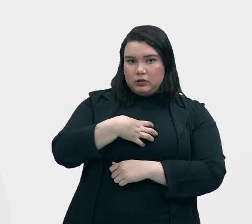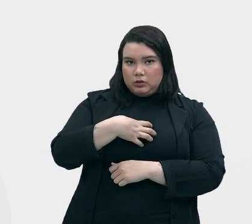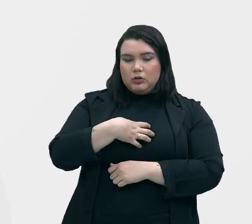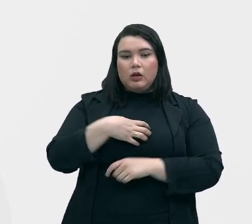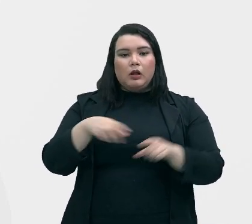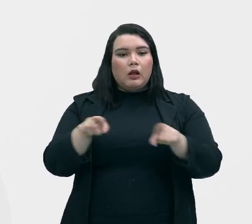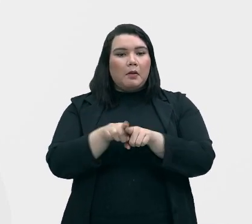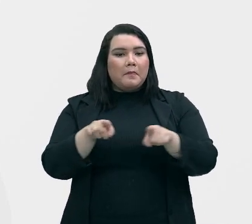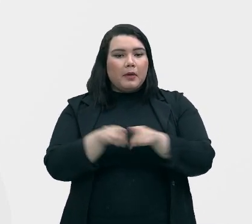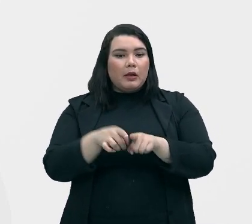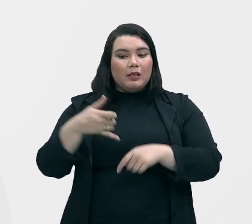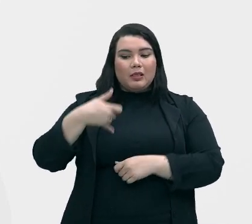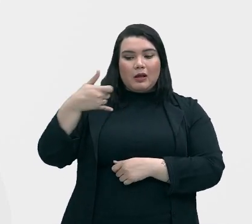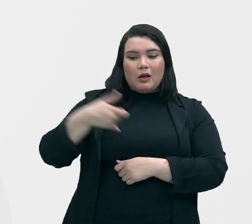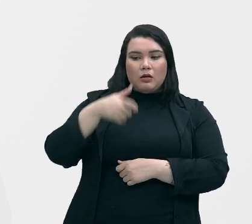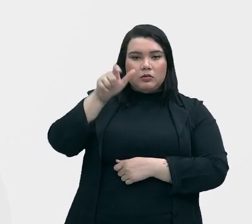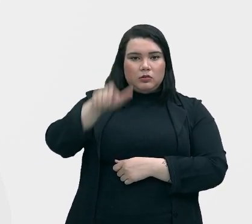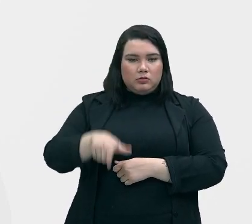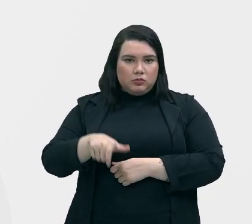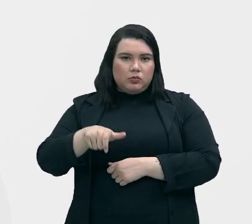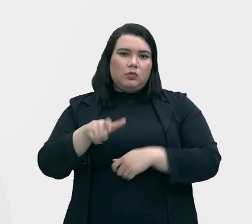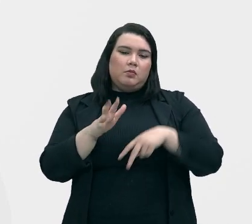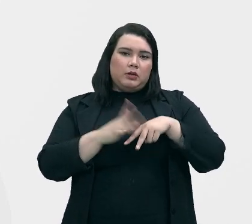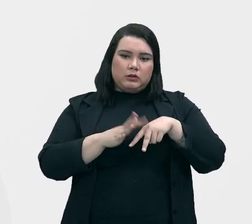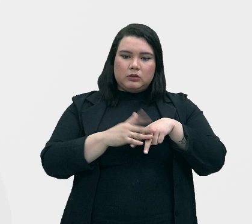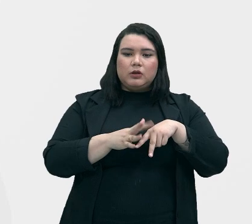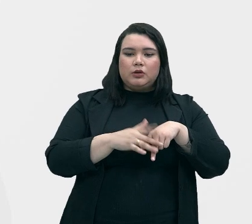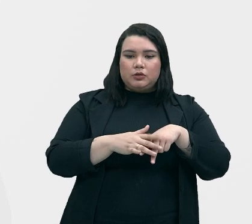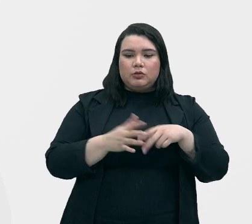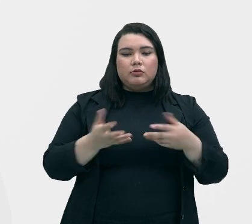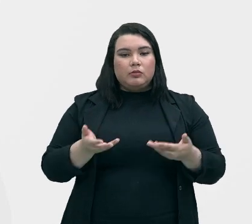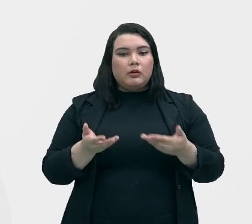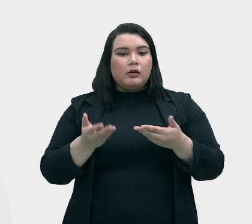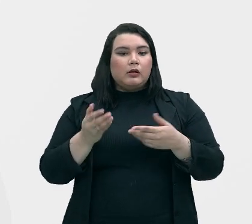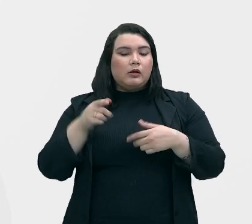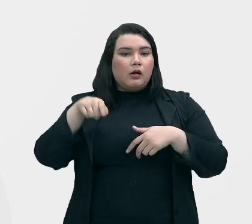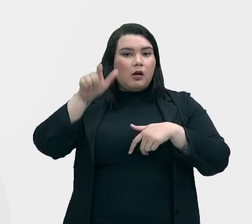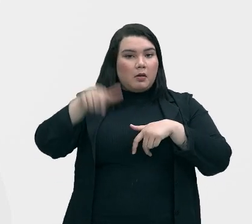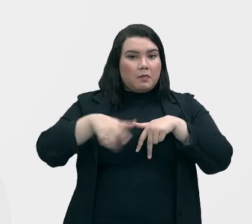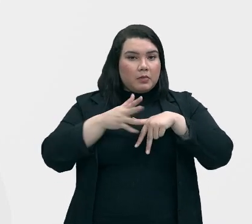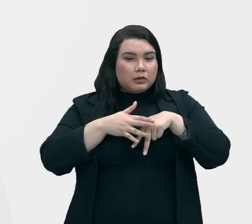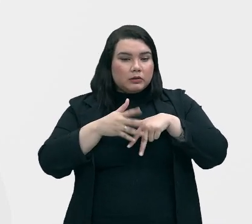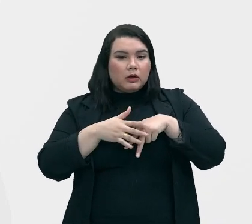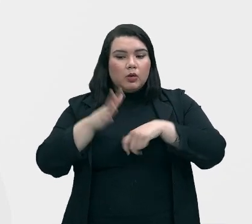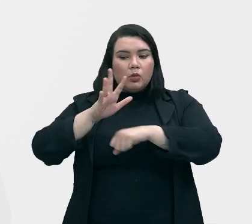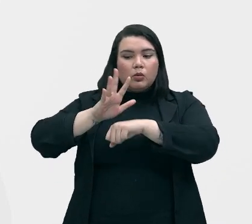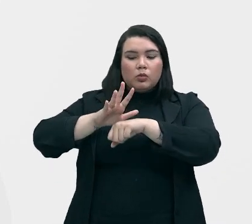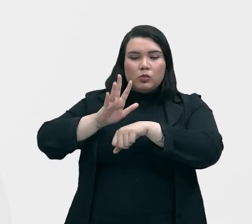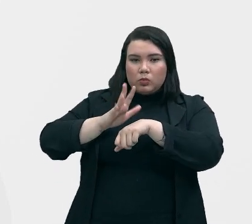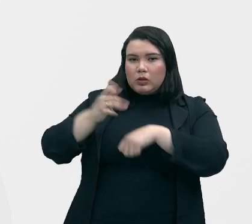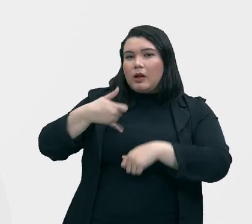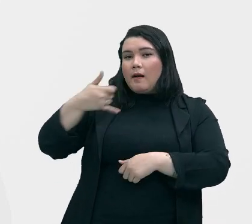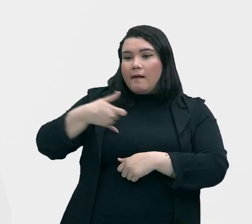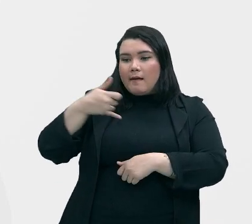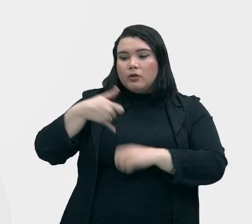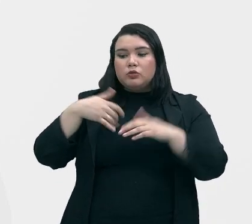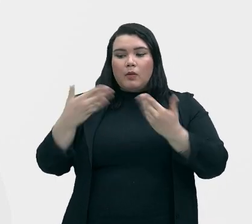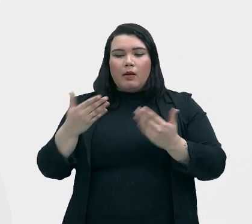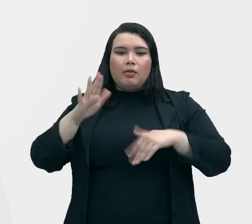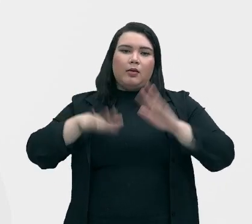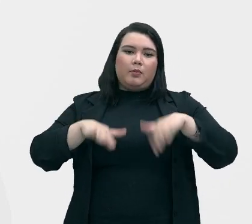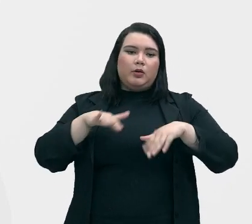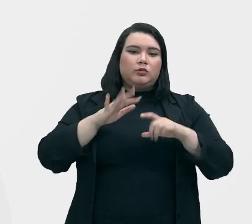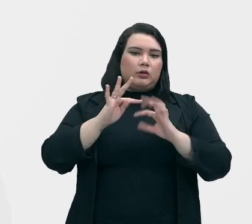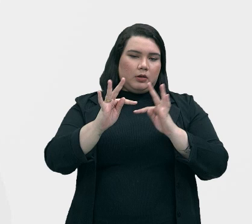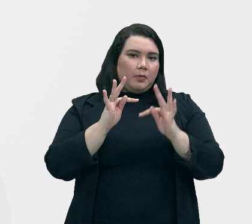sintomas apresentados e também da idade do paciente, né? Como a gente já viu, é uma doença que aparece muito em crianças, então vai depender